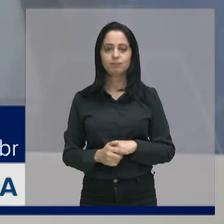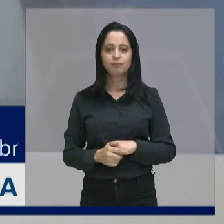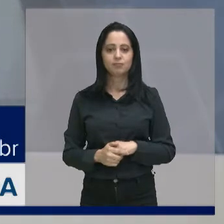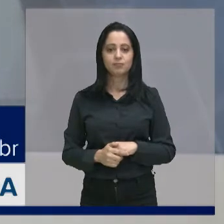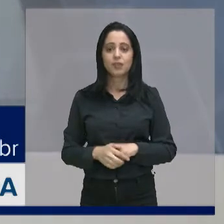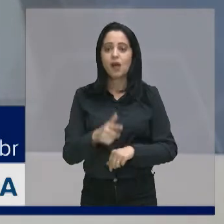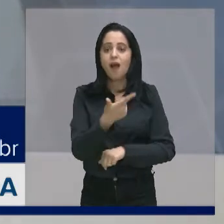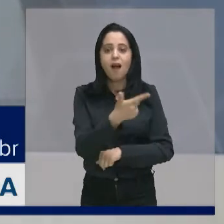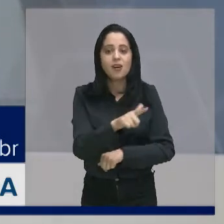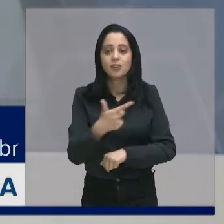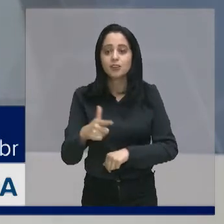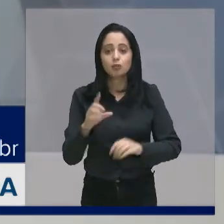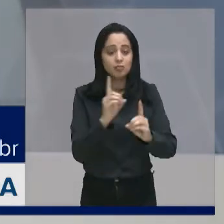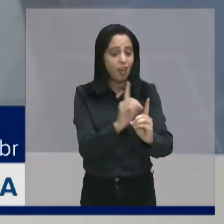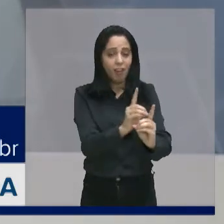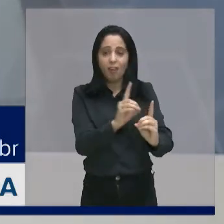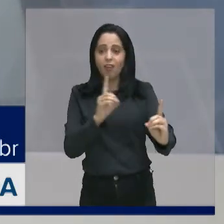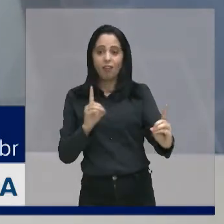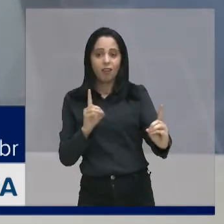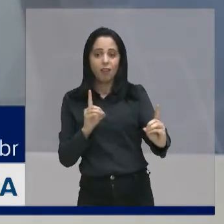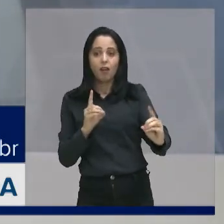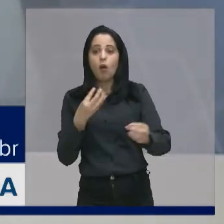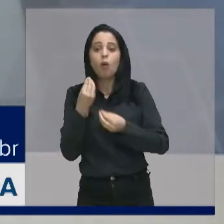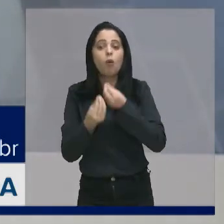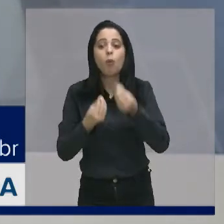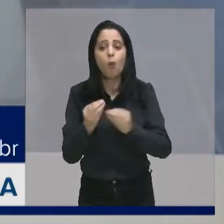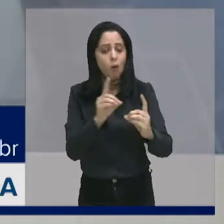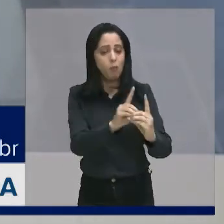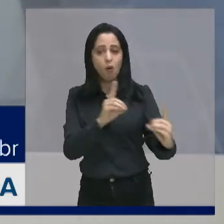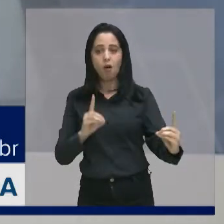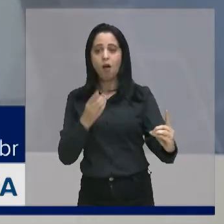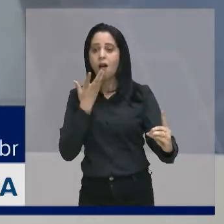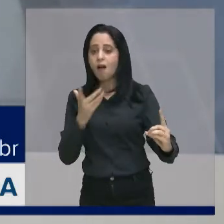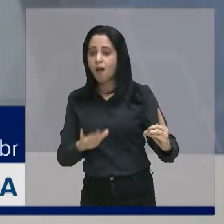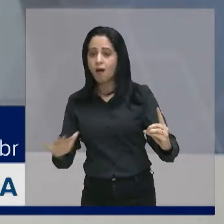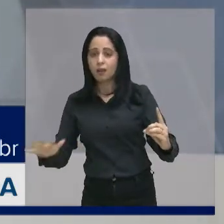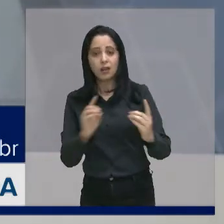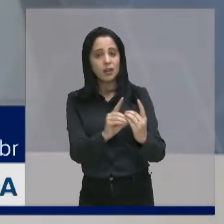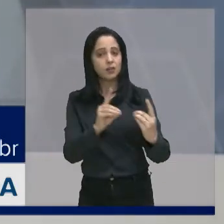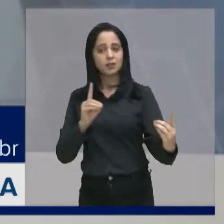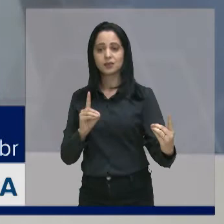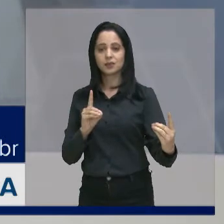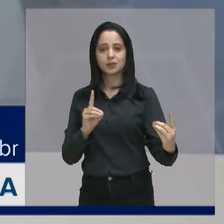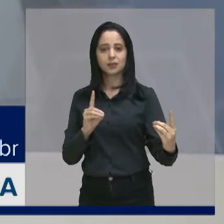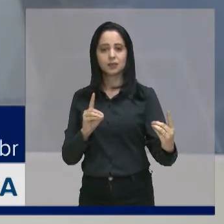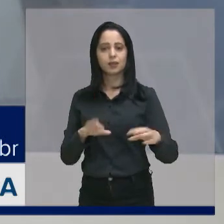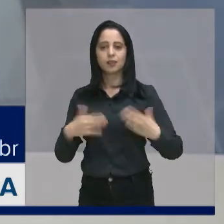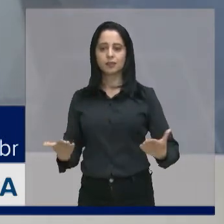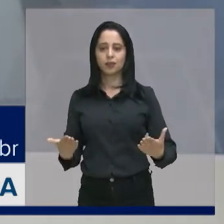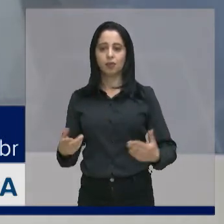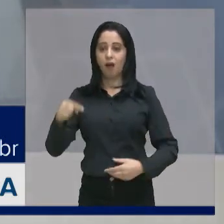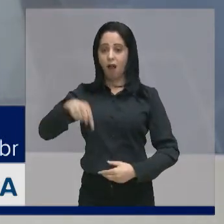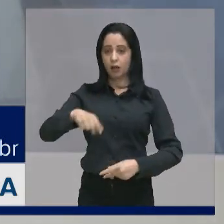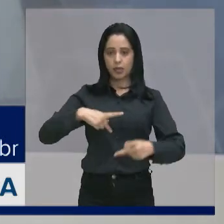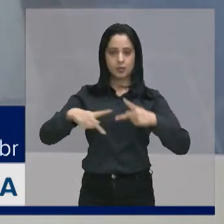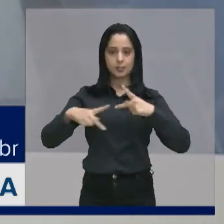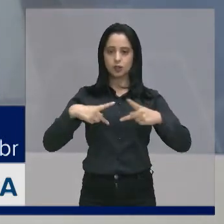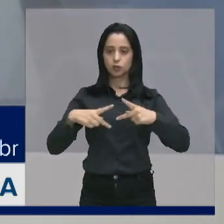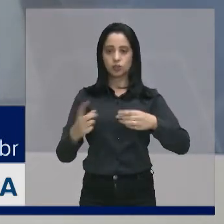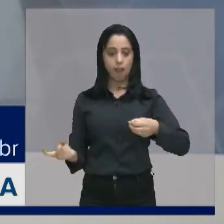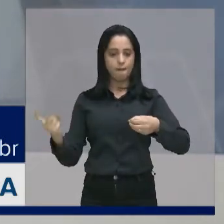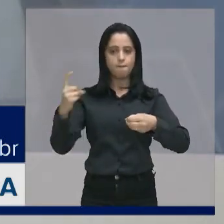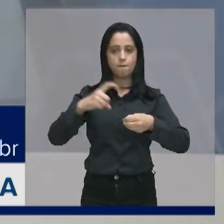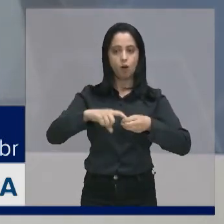um distanciamento na educação infantil. E aqui, não. Retornou todos ao mesmo tempo, não tem